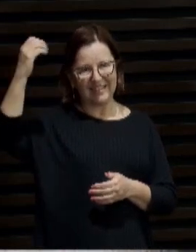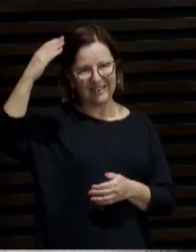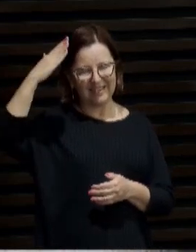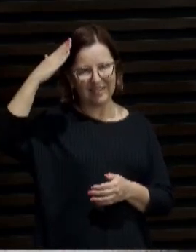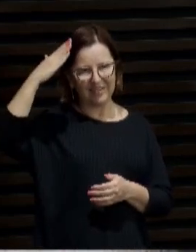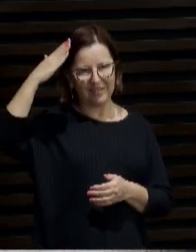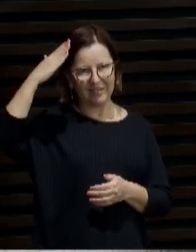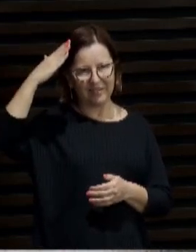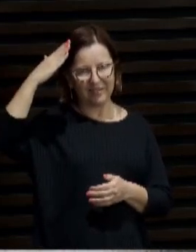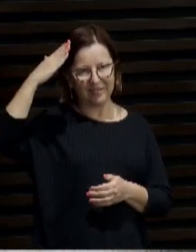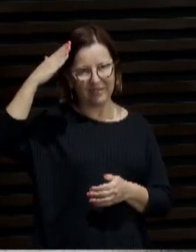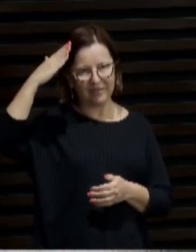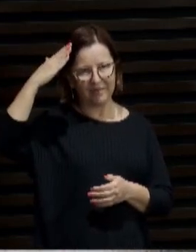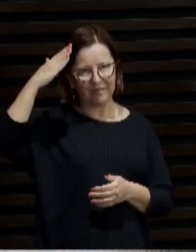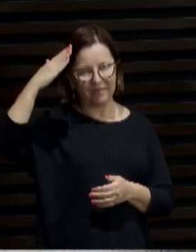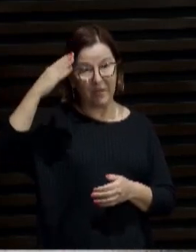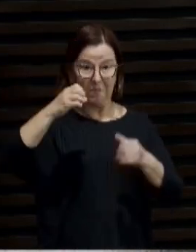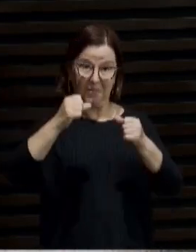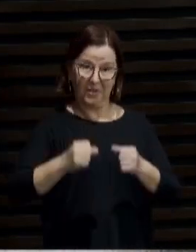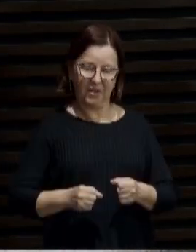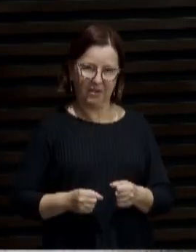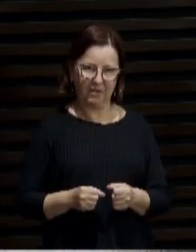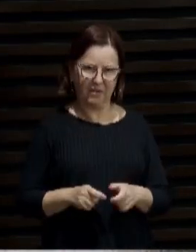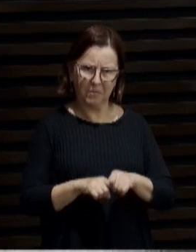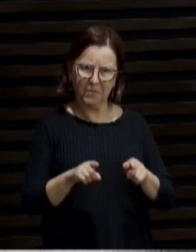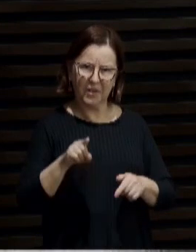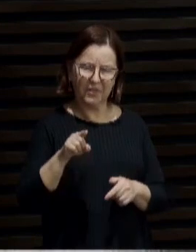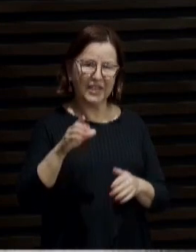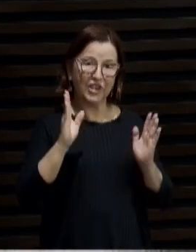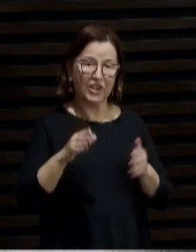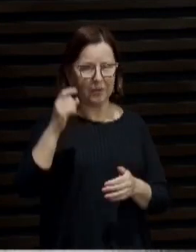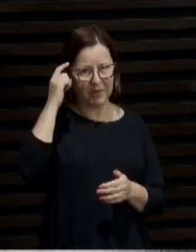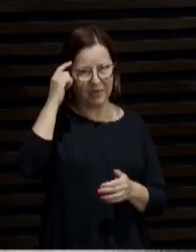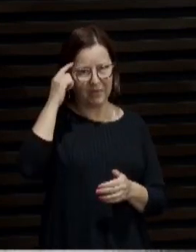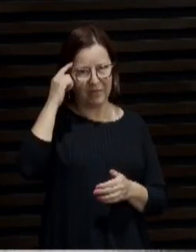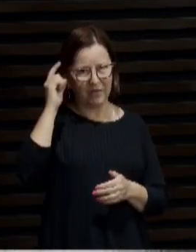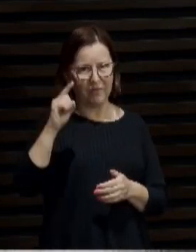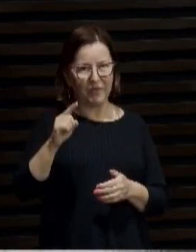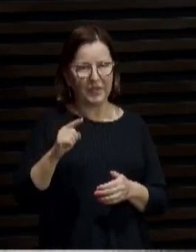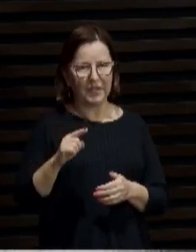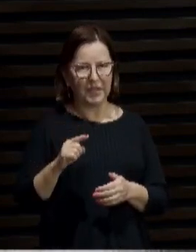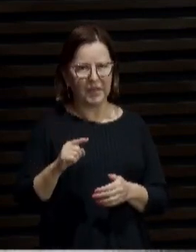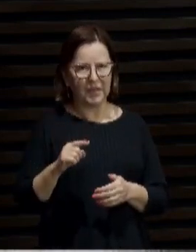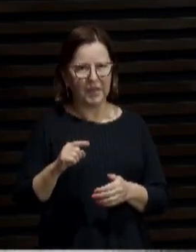creio, evidente que a graça é suficiente, mas você já chegou a pensar que você poderia viver uma vida